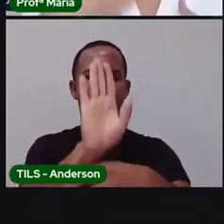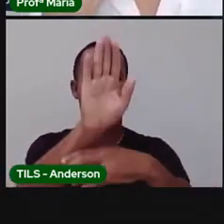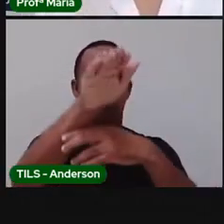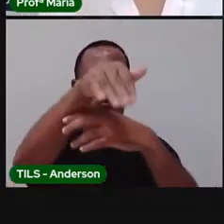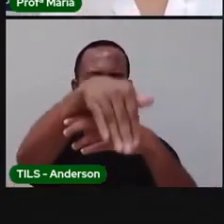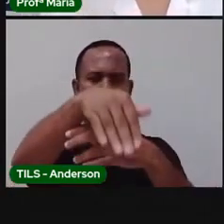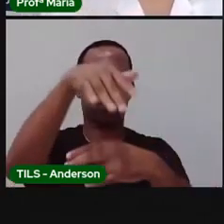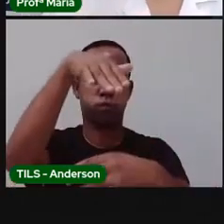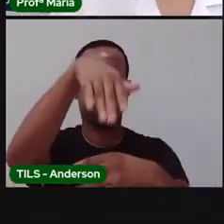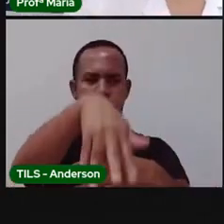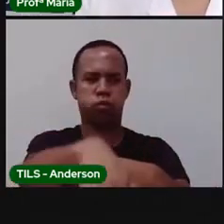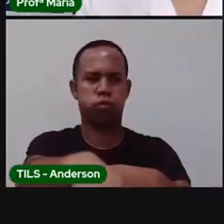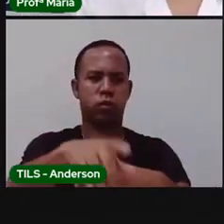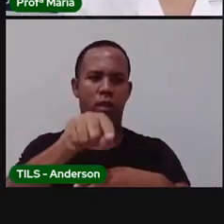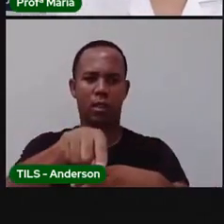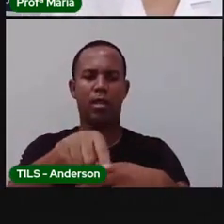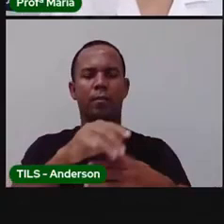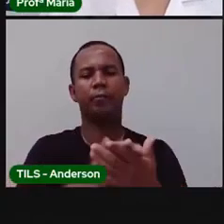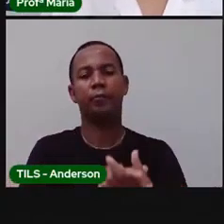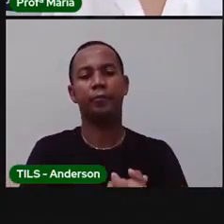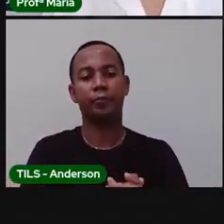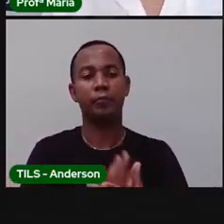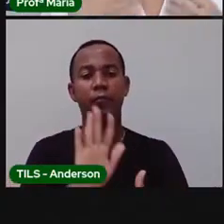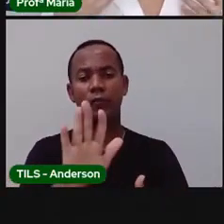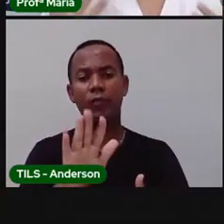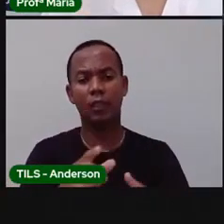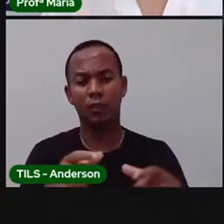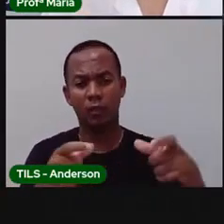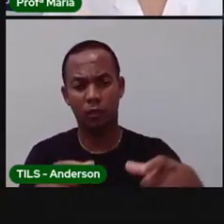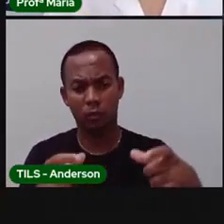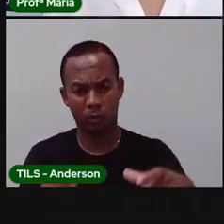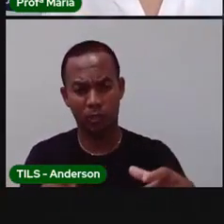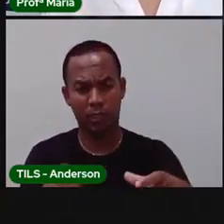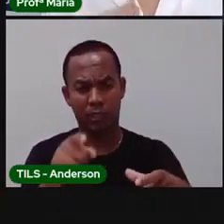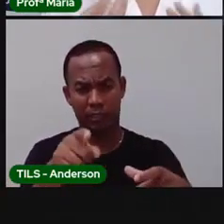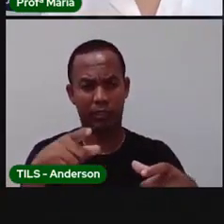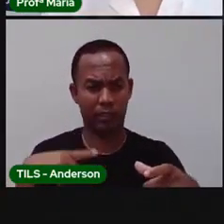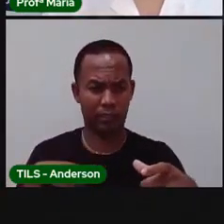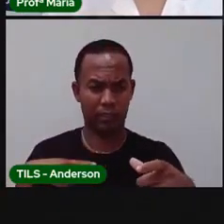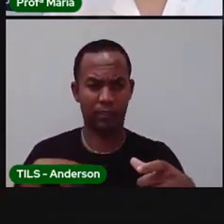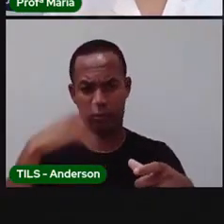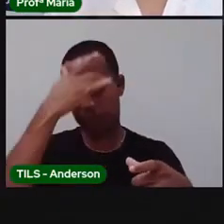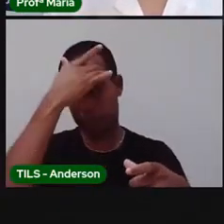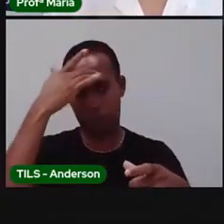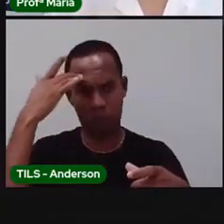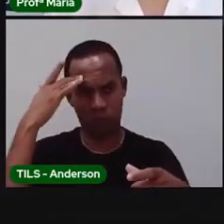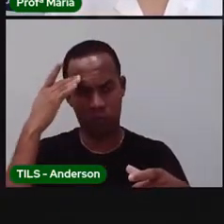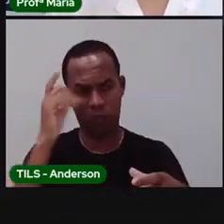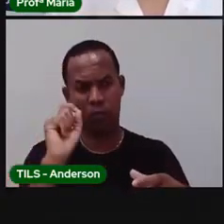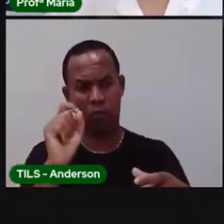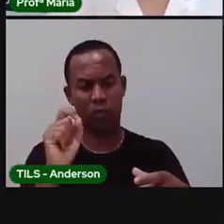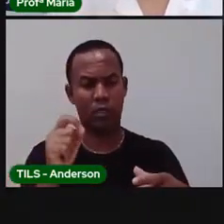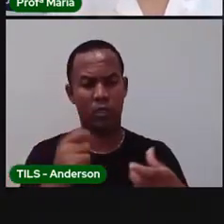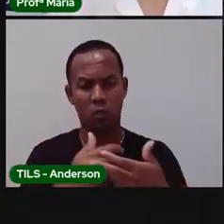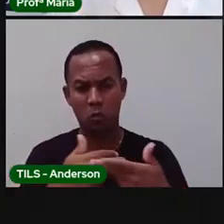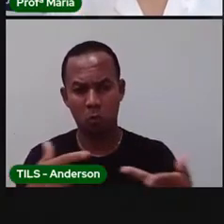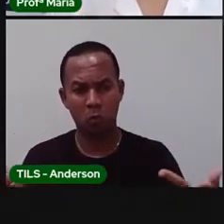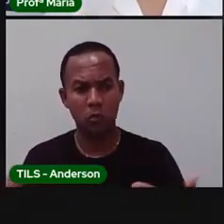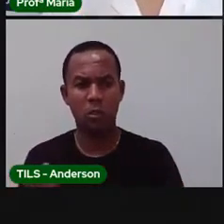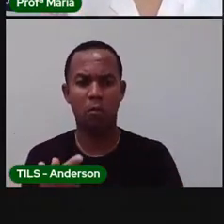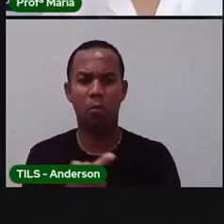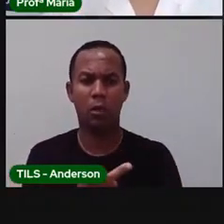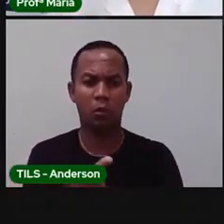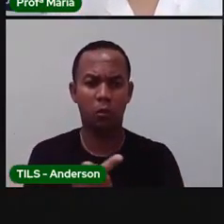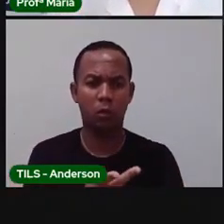desculpa. E esse aterro sanitário... Existem pessoas que vão lá em busca, na verdade, de alguns materiais,